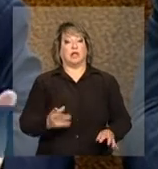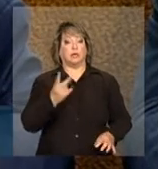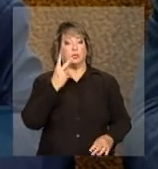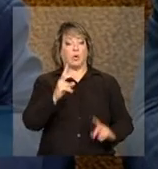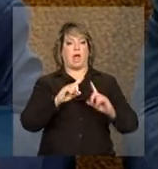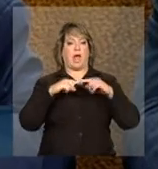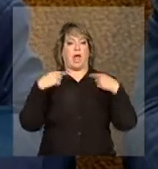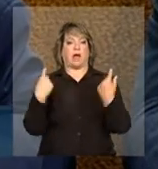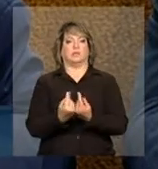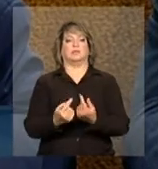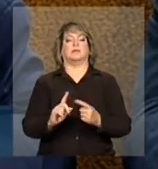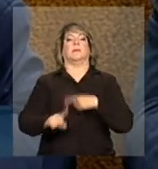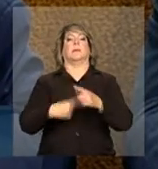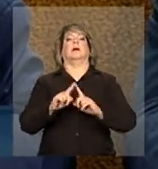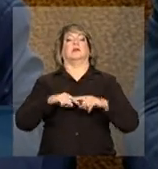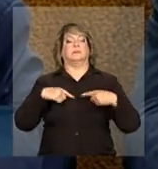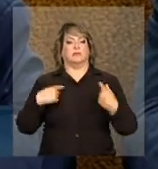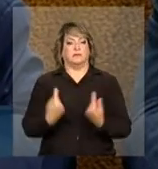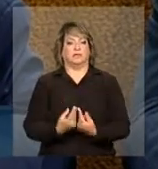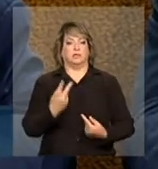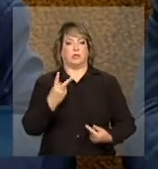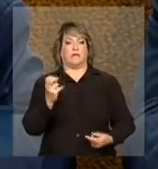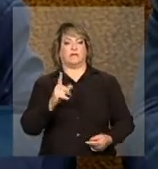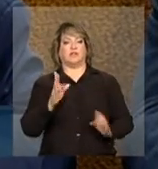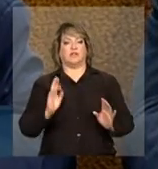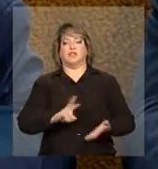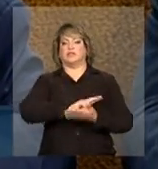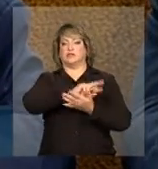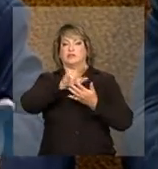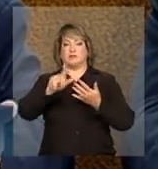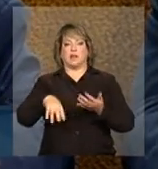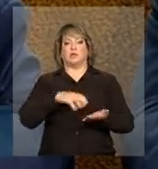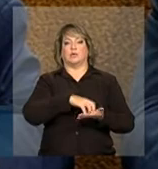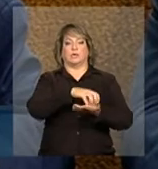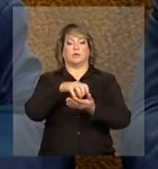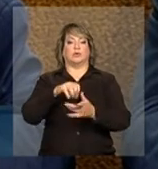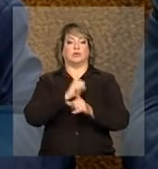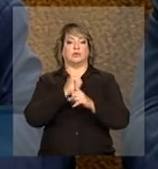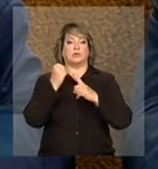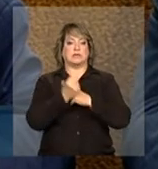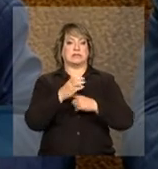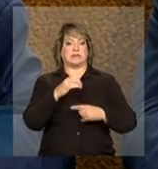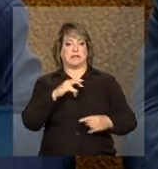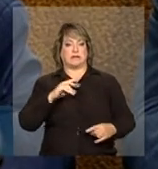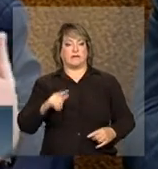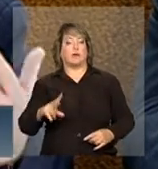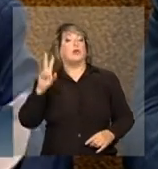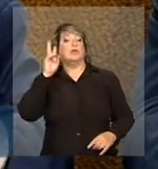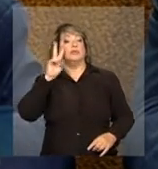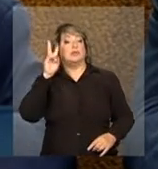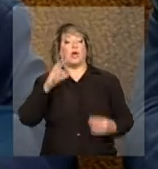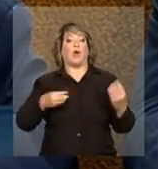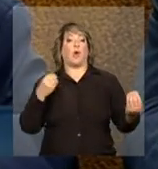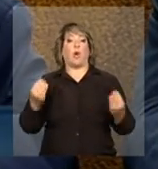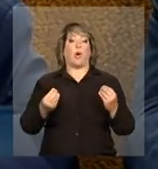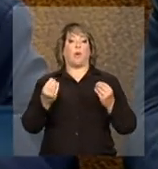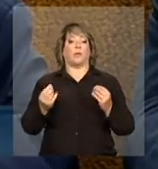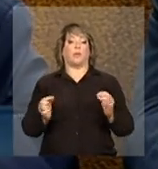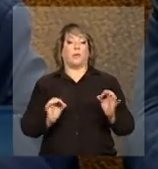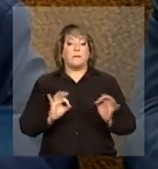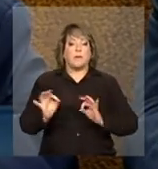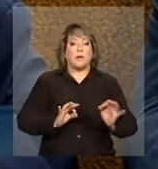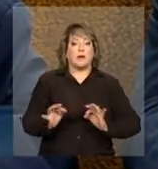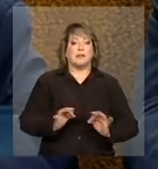de reuniões com diversas entidades da sociedade civil, a respeito da programação orçamentária